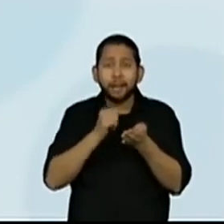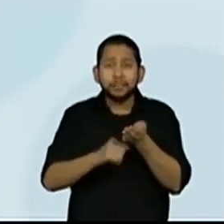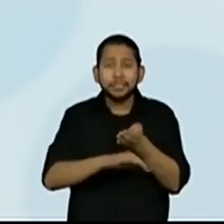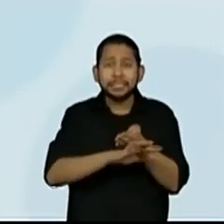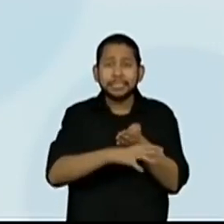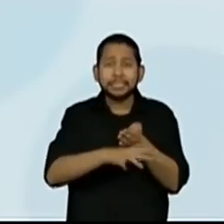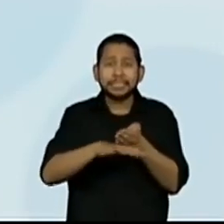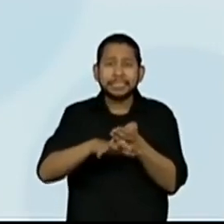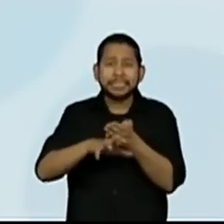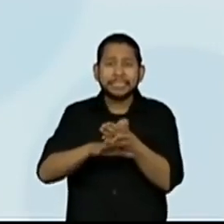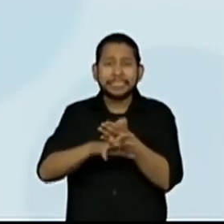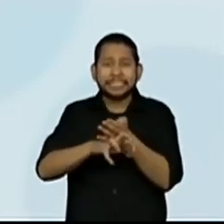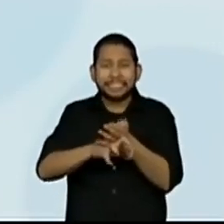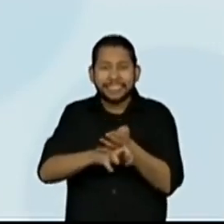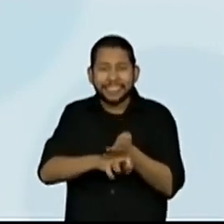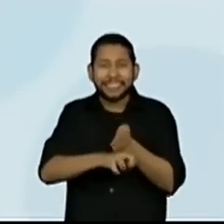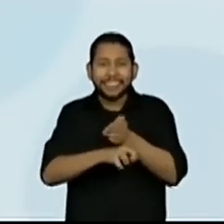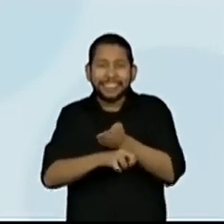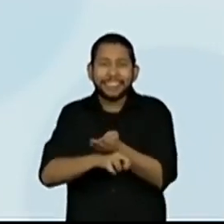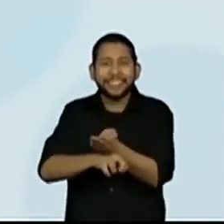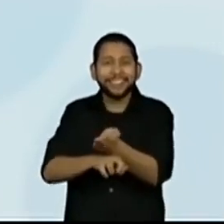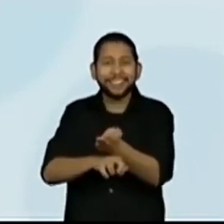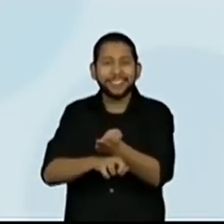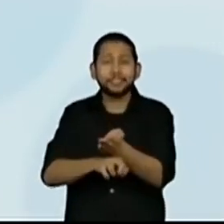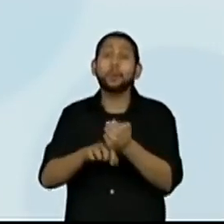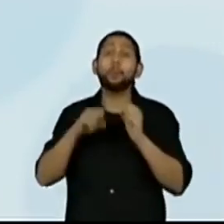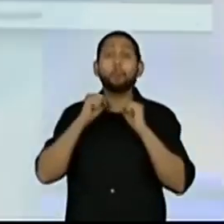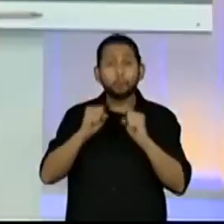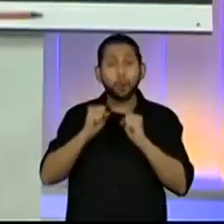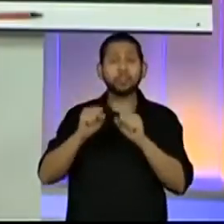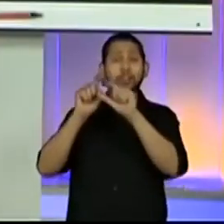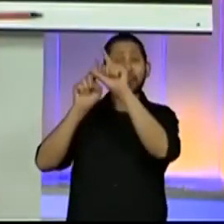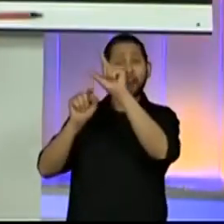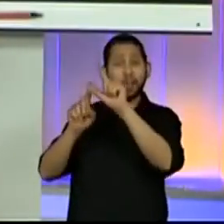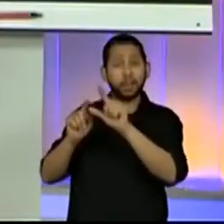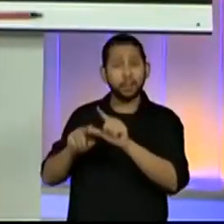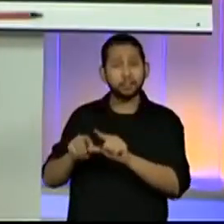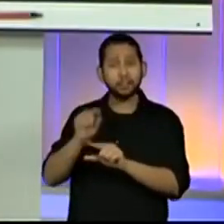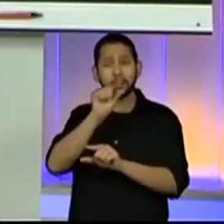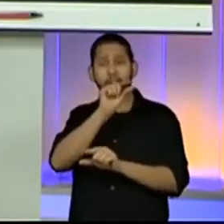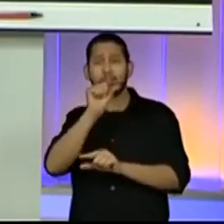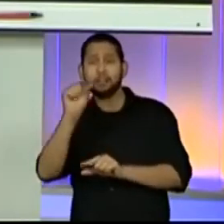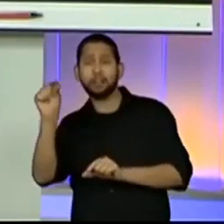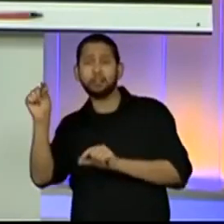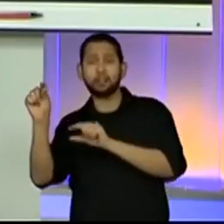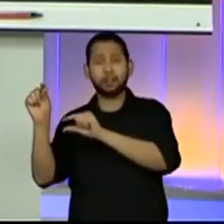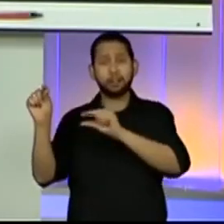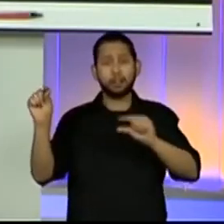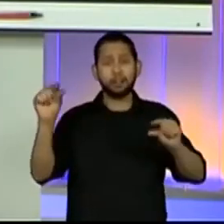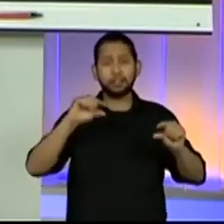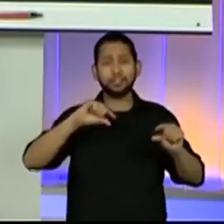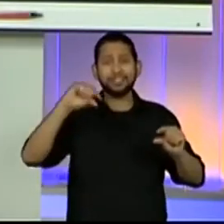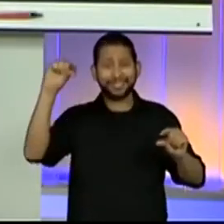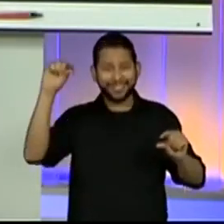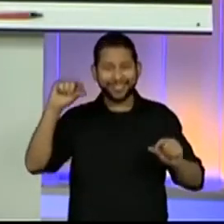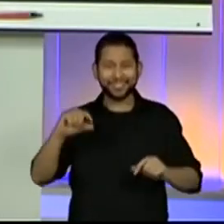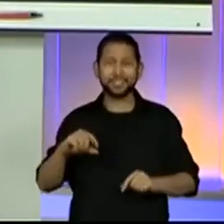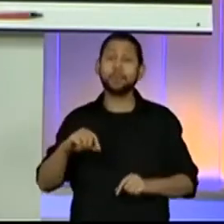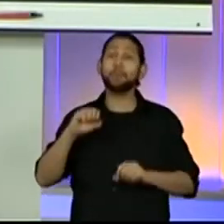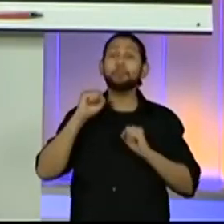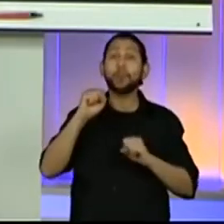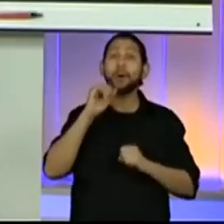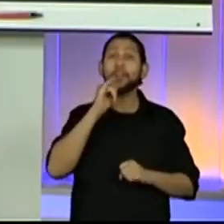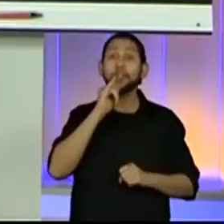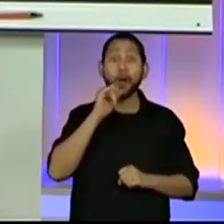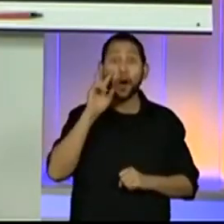pequenos poemas, né, a partir das letras. Ou, aqui também já podemos falar, olha, lindo